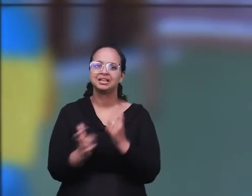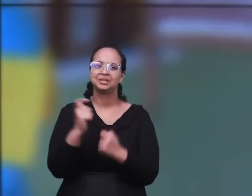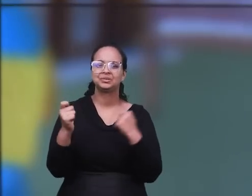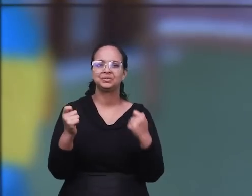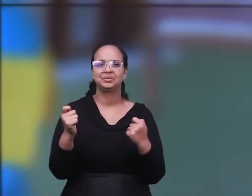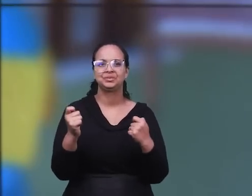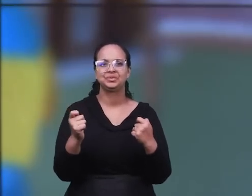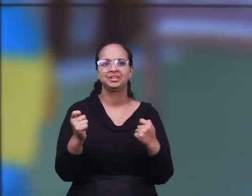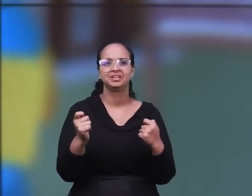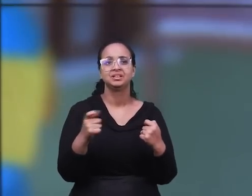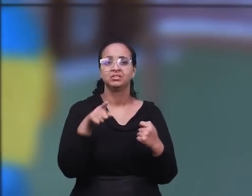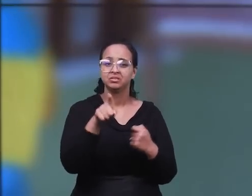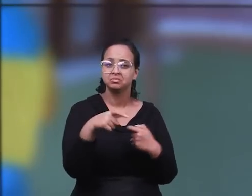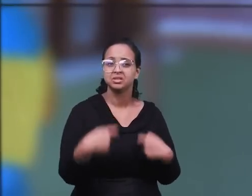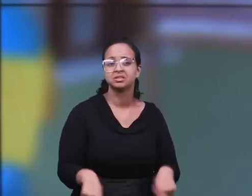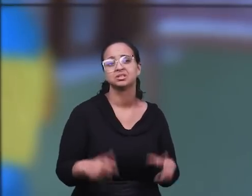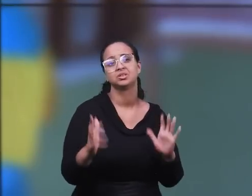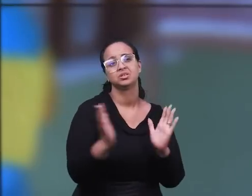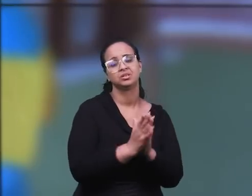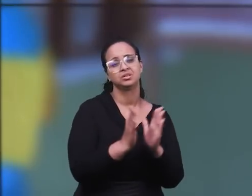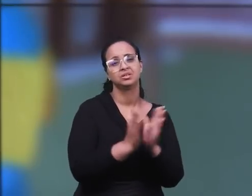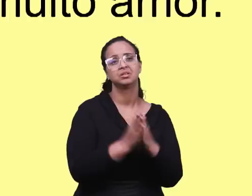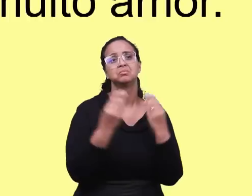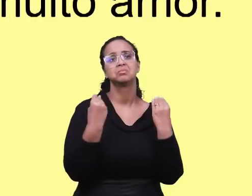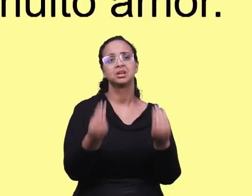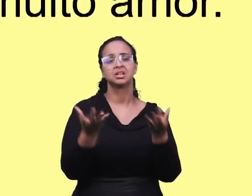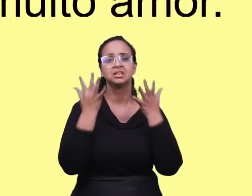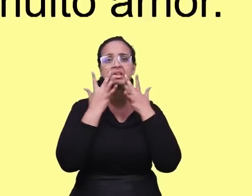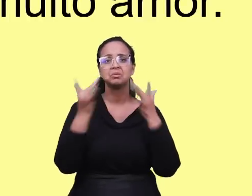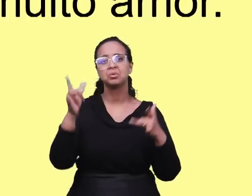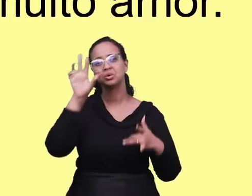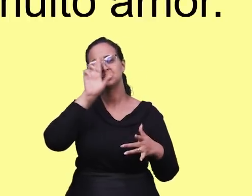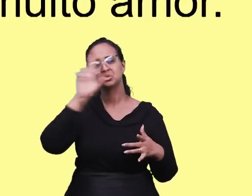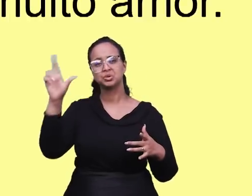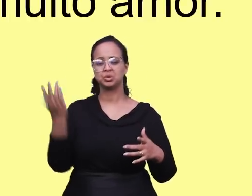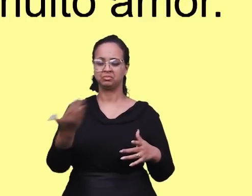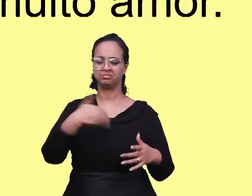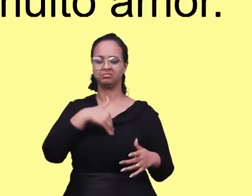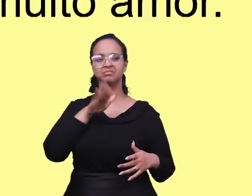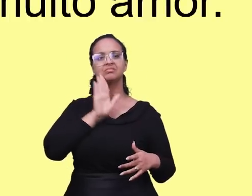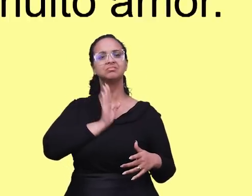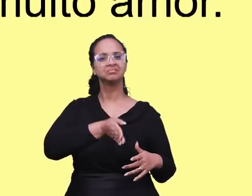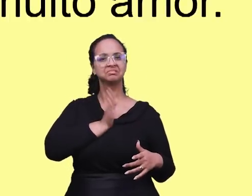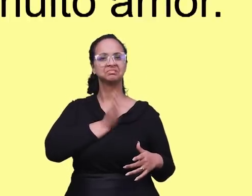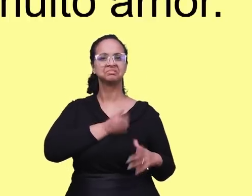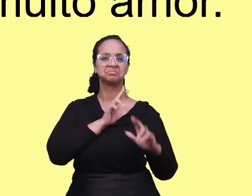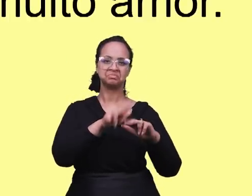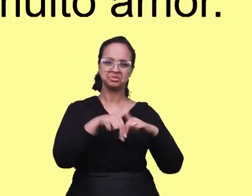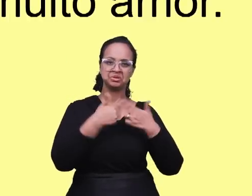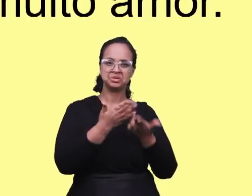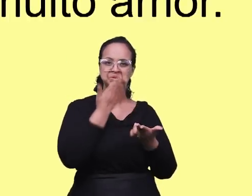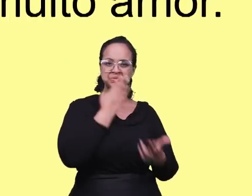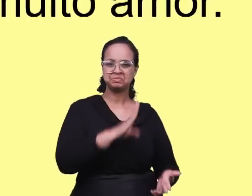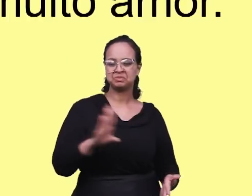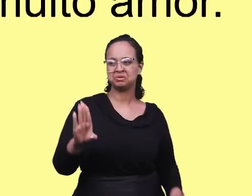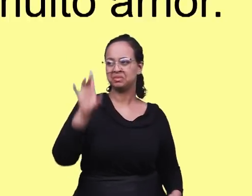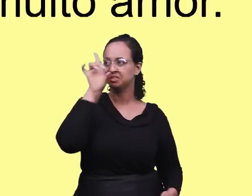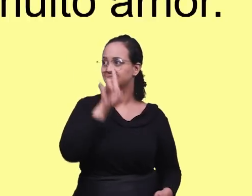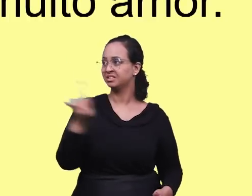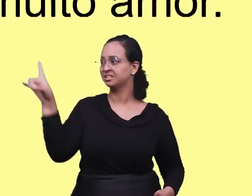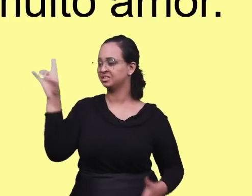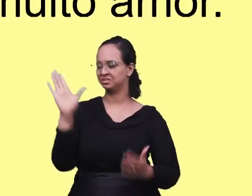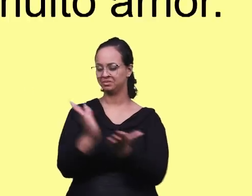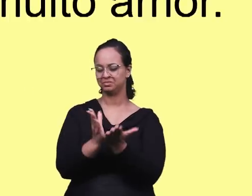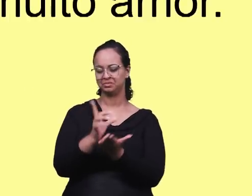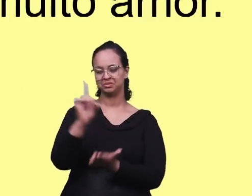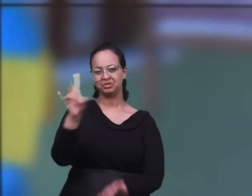isso. Ore a Deus para que o temor do Senhor esteja em seu coração. Assim, a promessa da palavra de